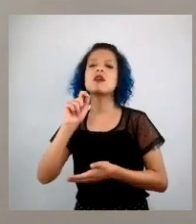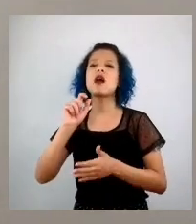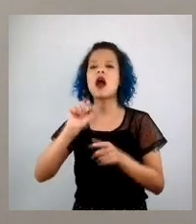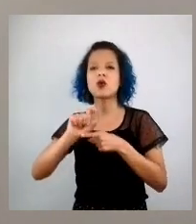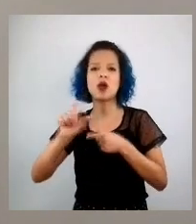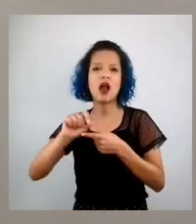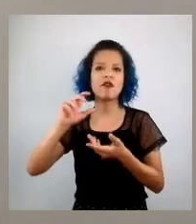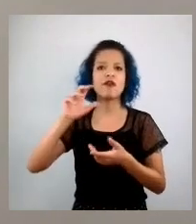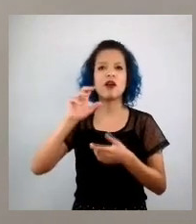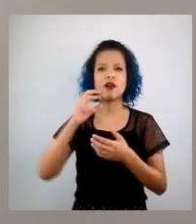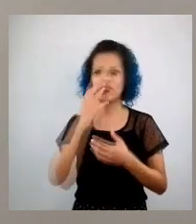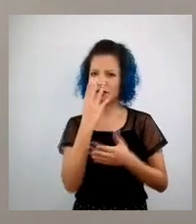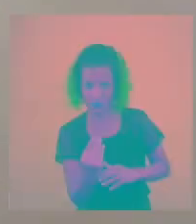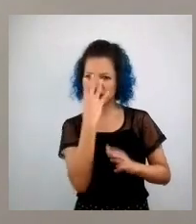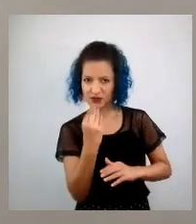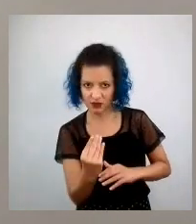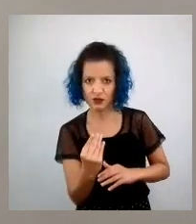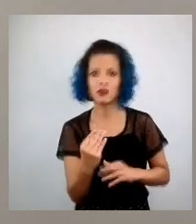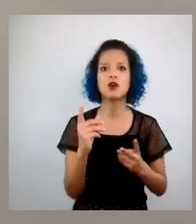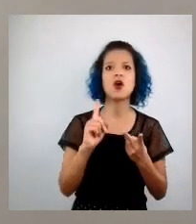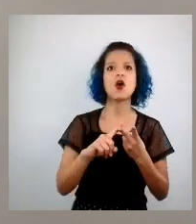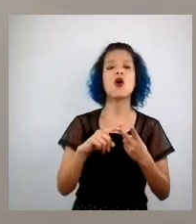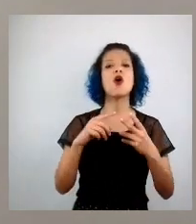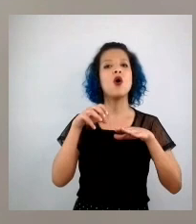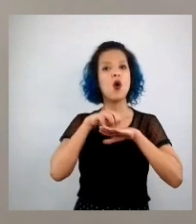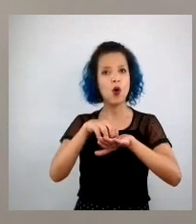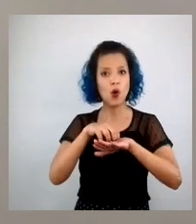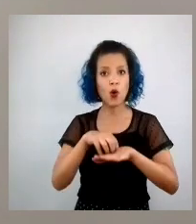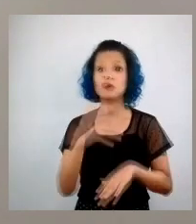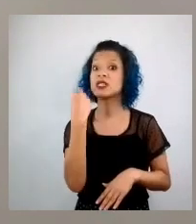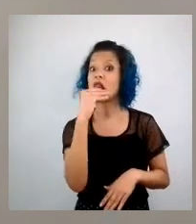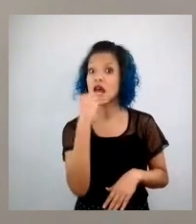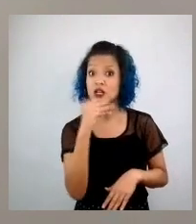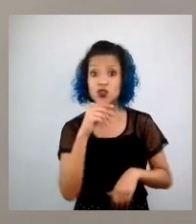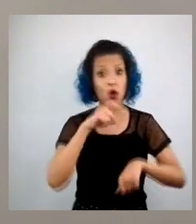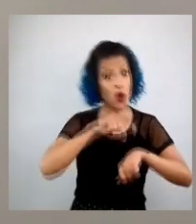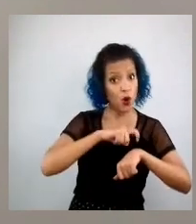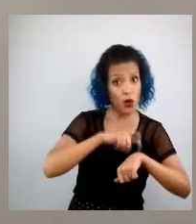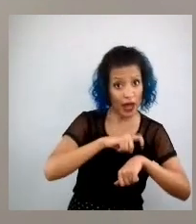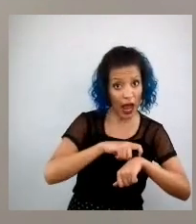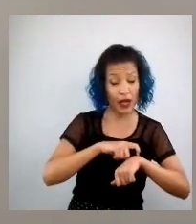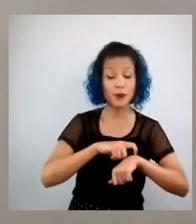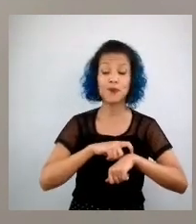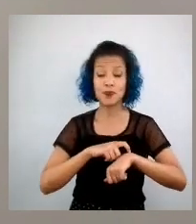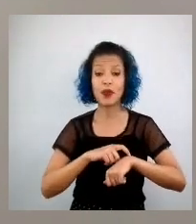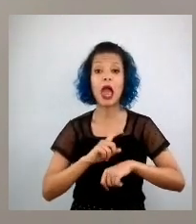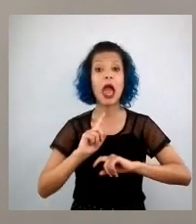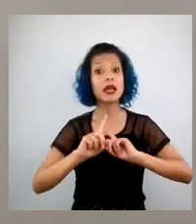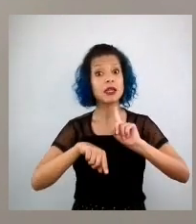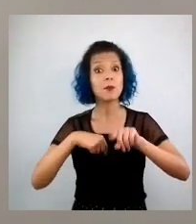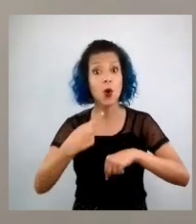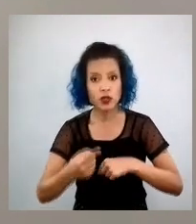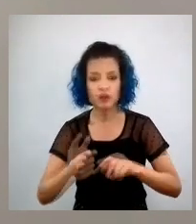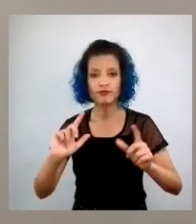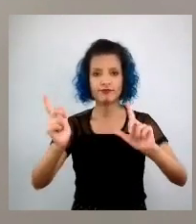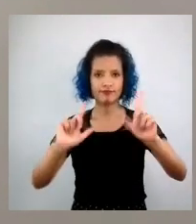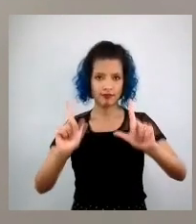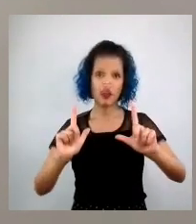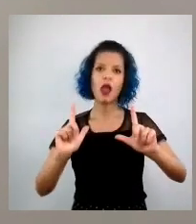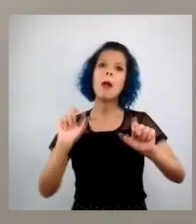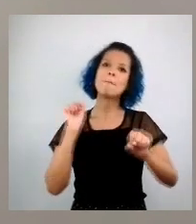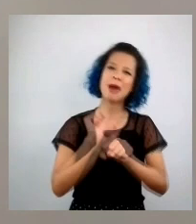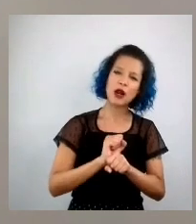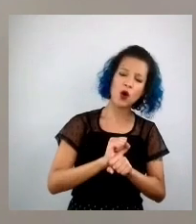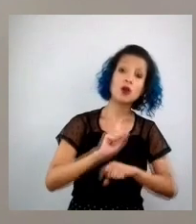coisas todas que eu tinha aprendido no curso técnico. E aí o Esquenta era um programa de temporada, ele voltou. Quando ele voltou, a Regina